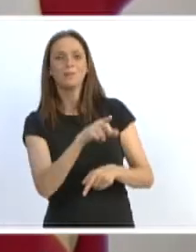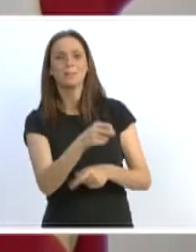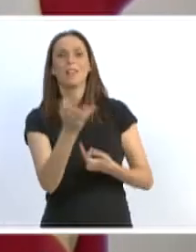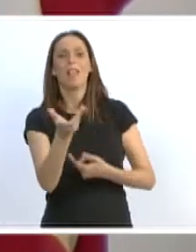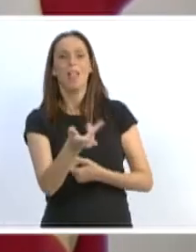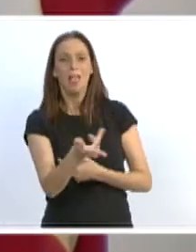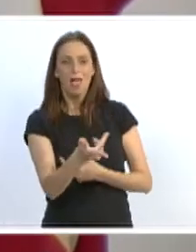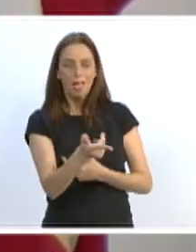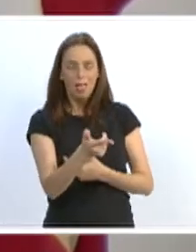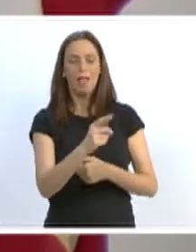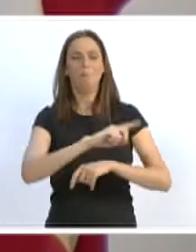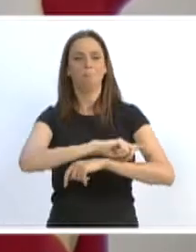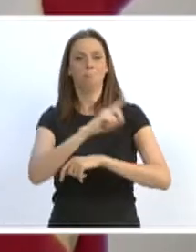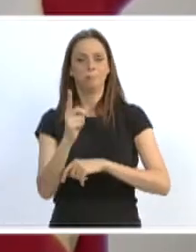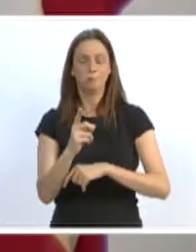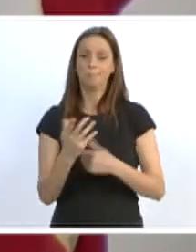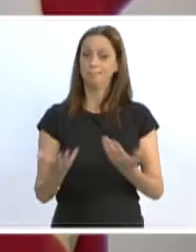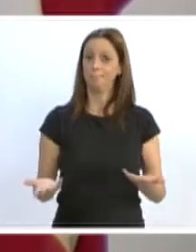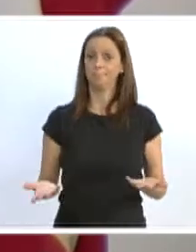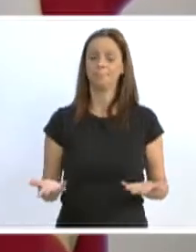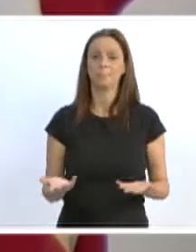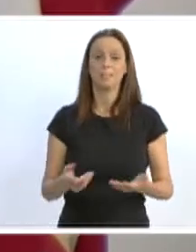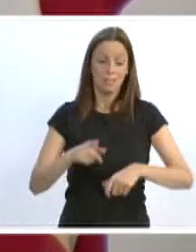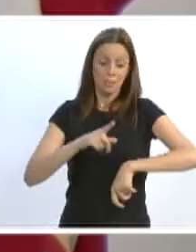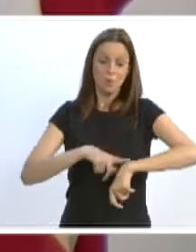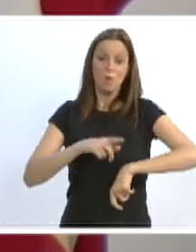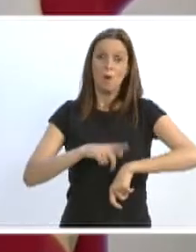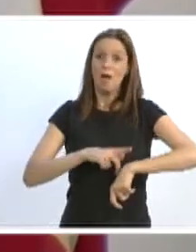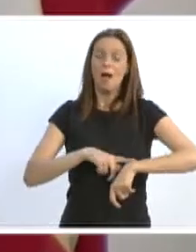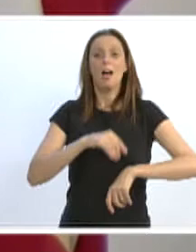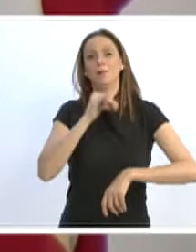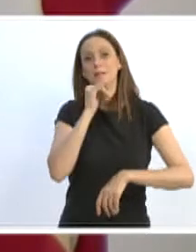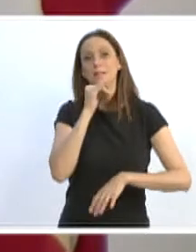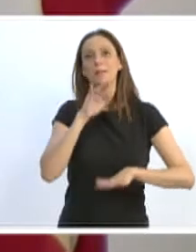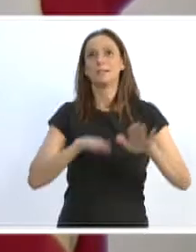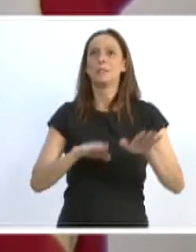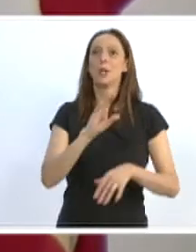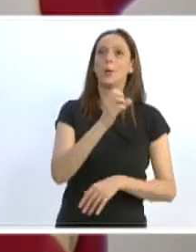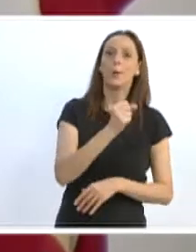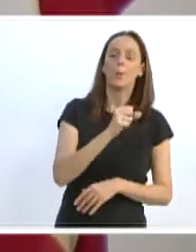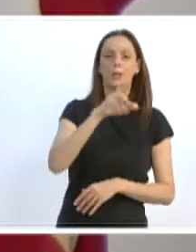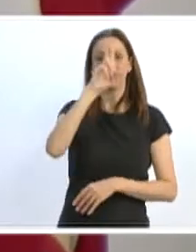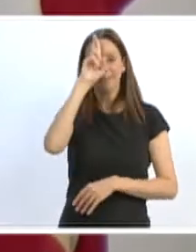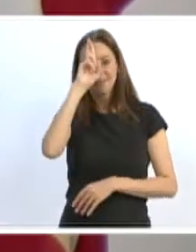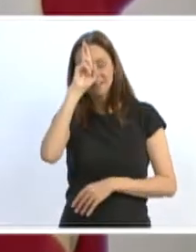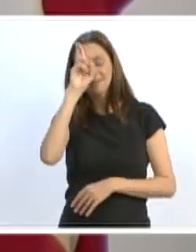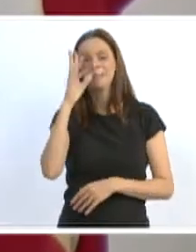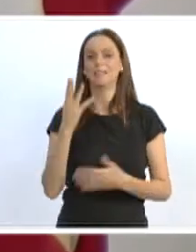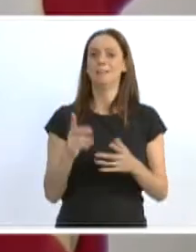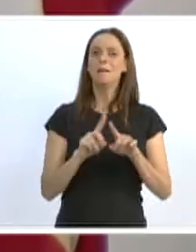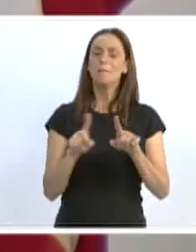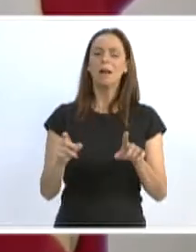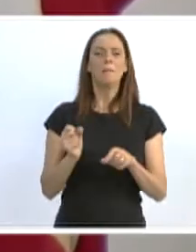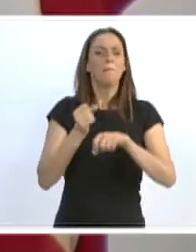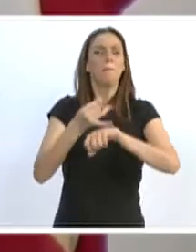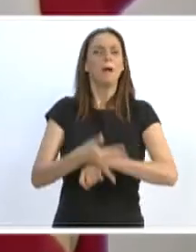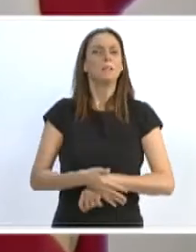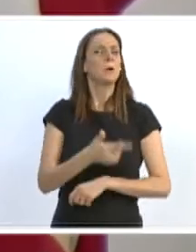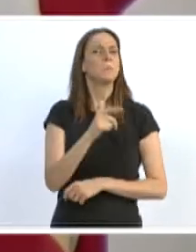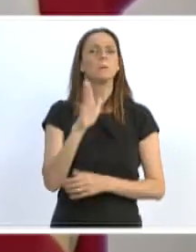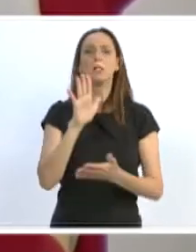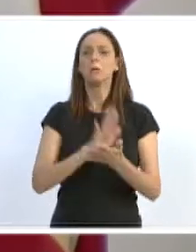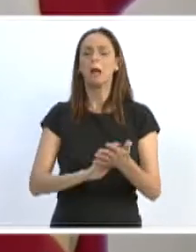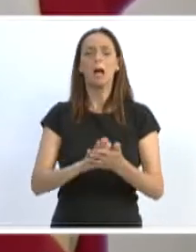verdade na hora em que temos a necessidade que acontece às mortes do acidente a nossa cidade que é de madrugada nós não temos os